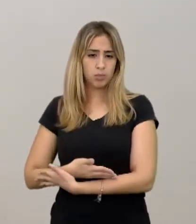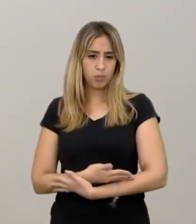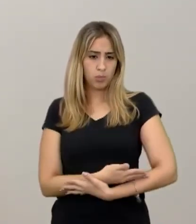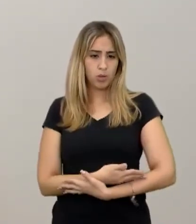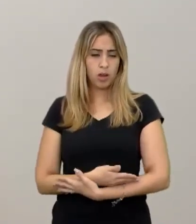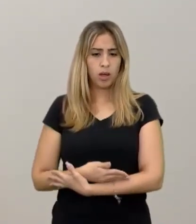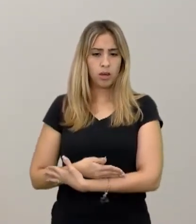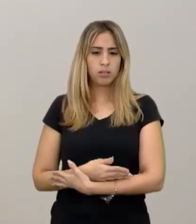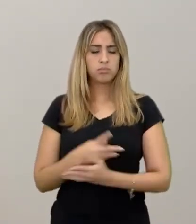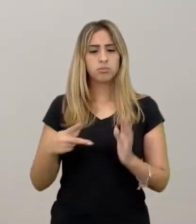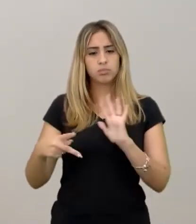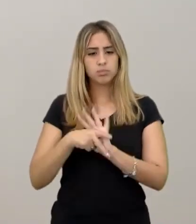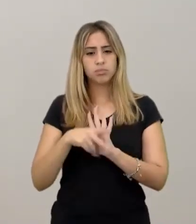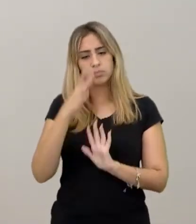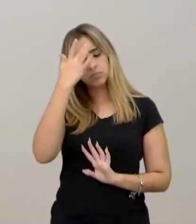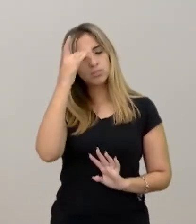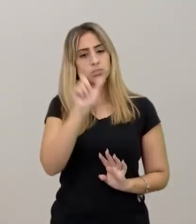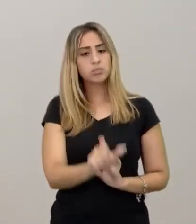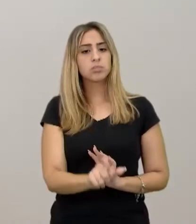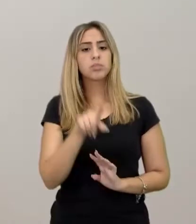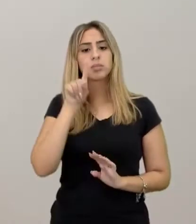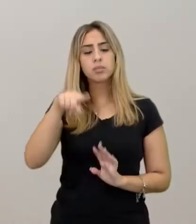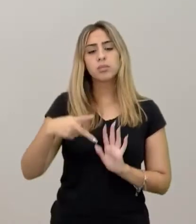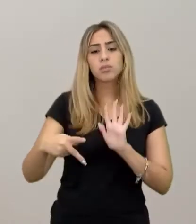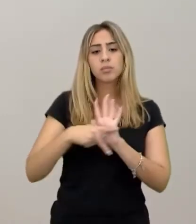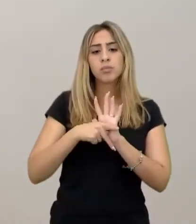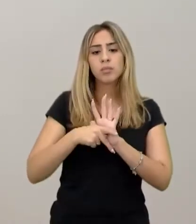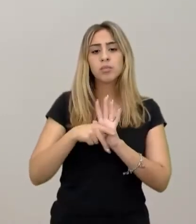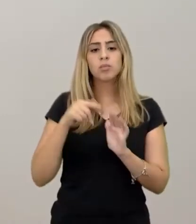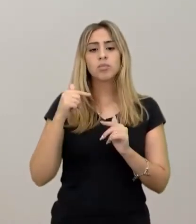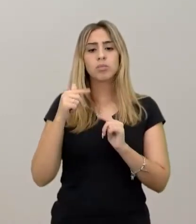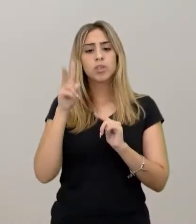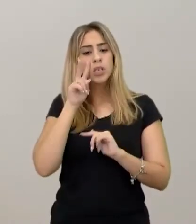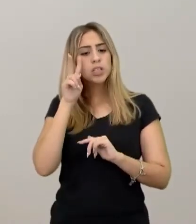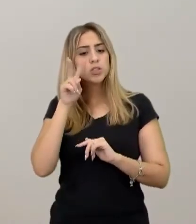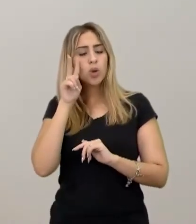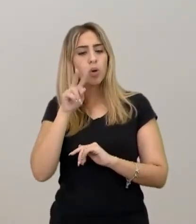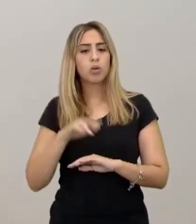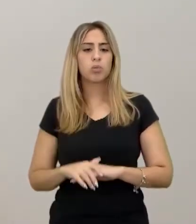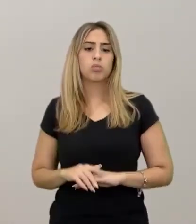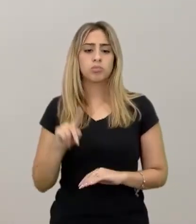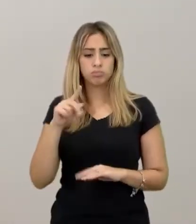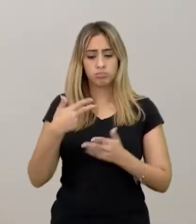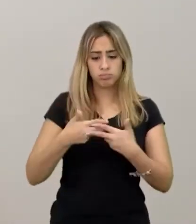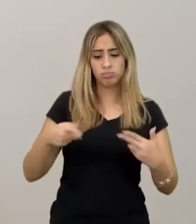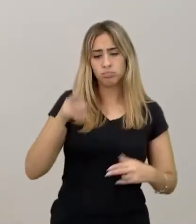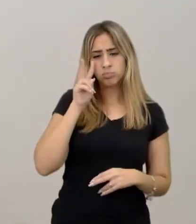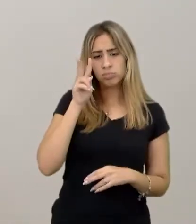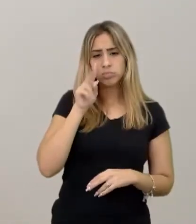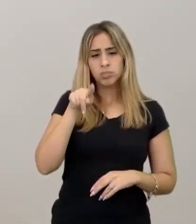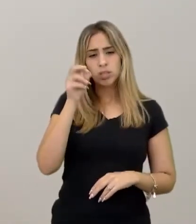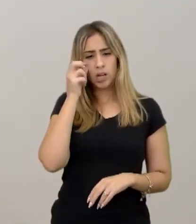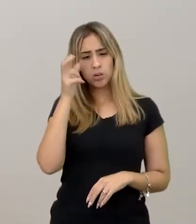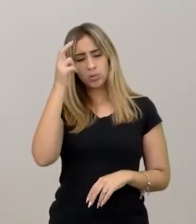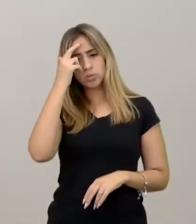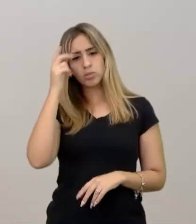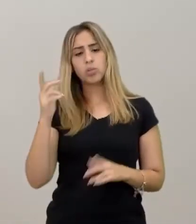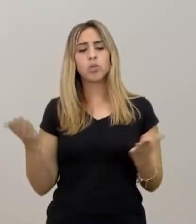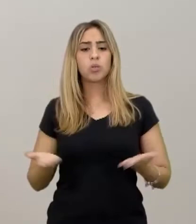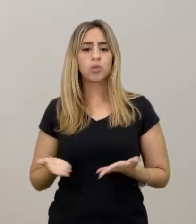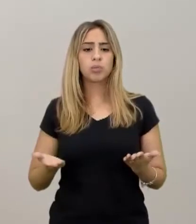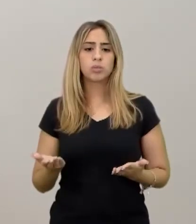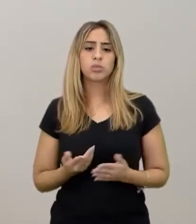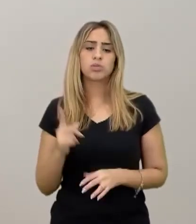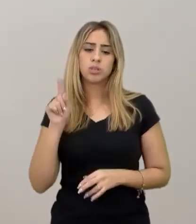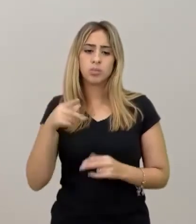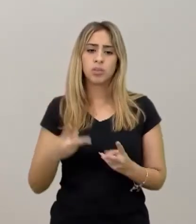Hichocó pelos povos carajás, ela é considerada patrimônio histórico. E esse patrimônio histórico, essa cultura, hoje ela